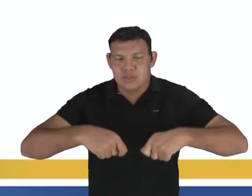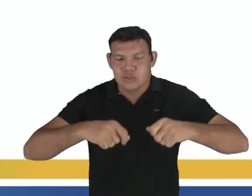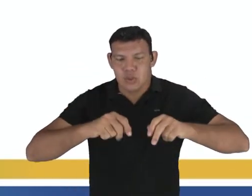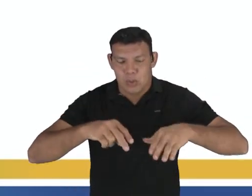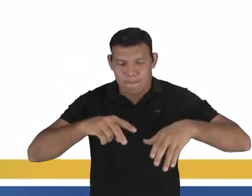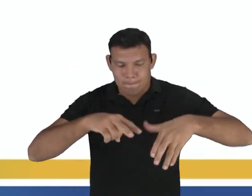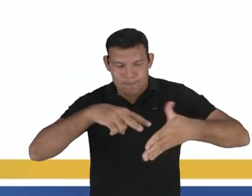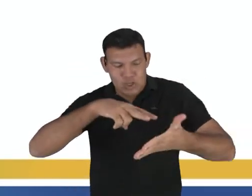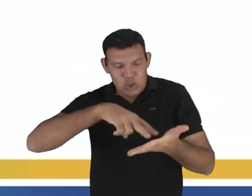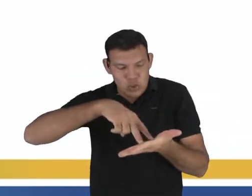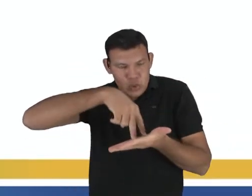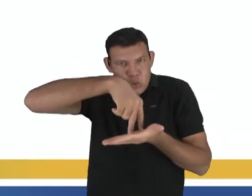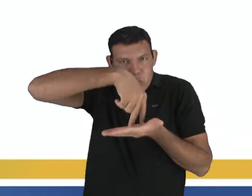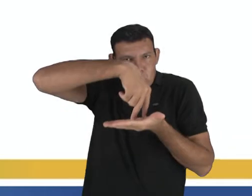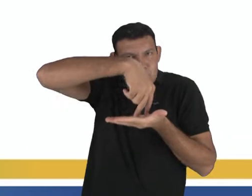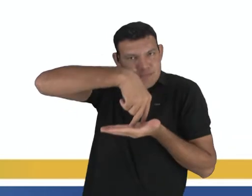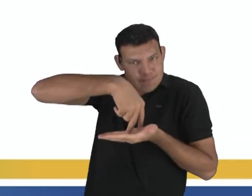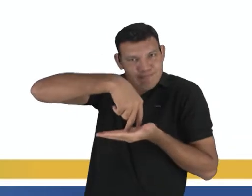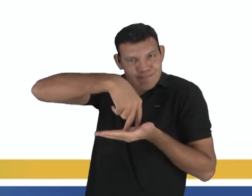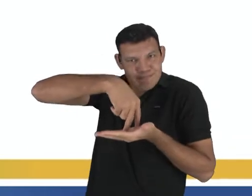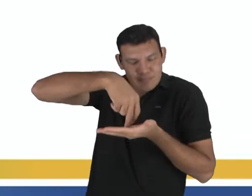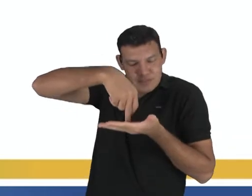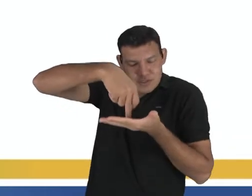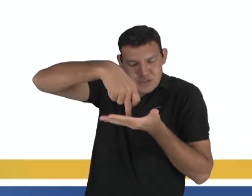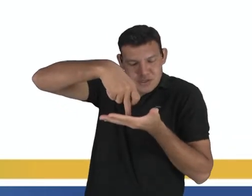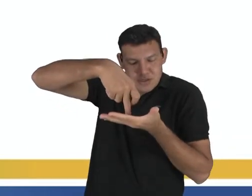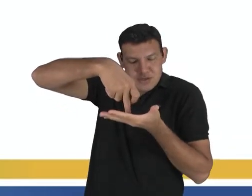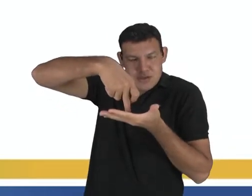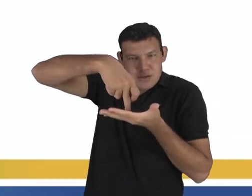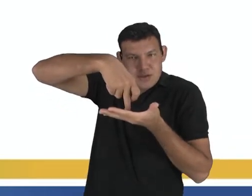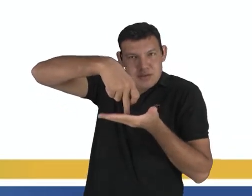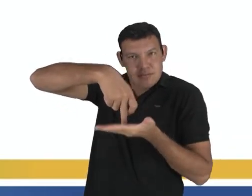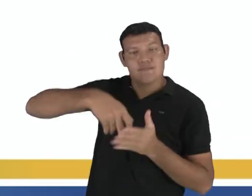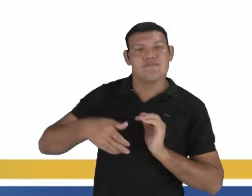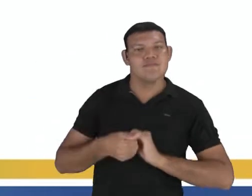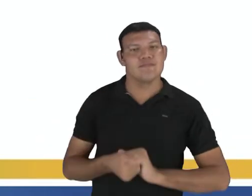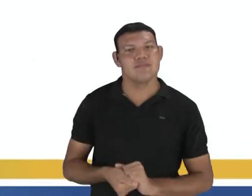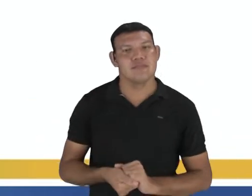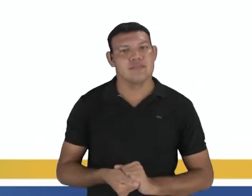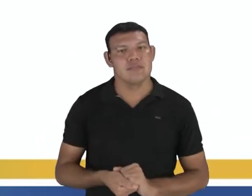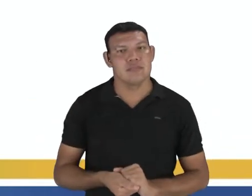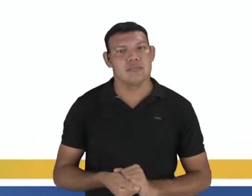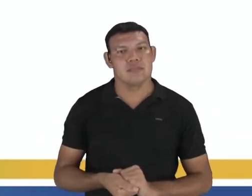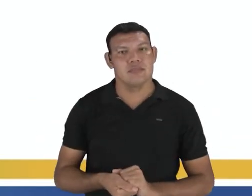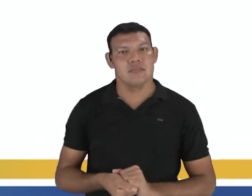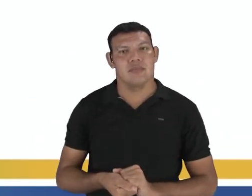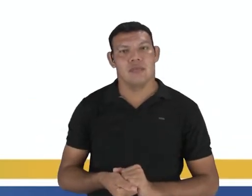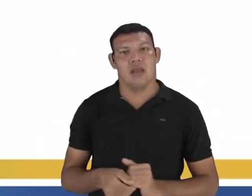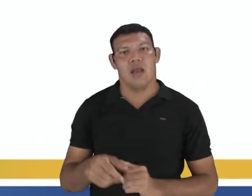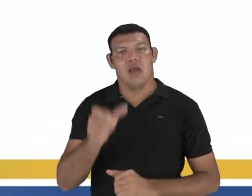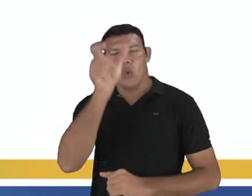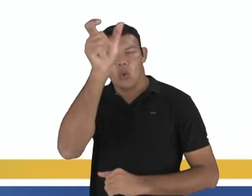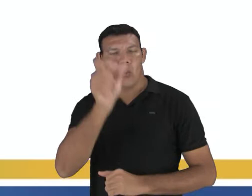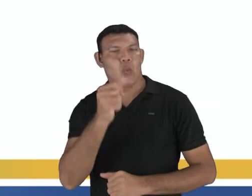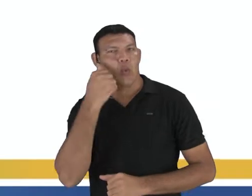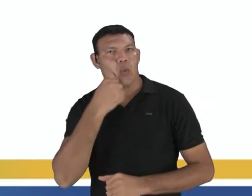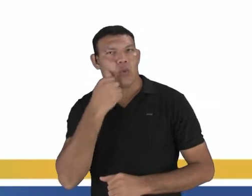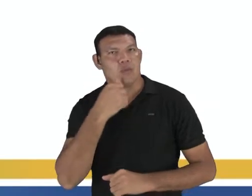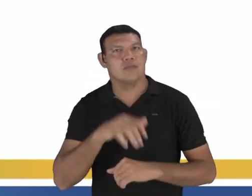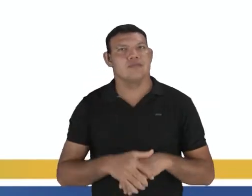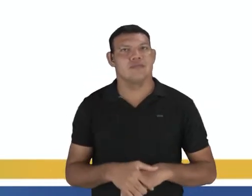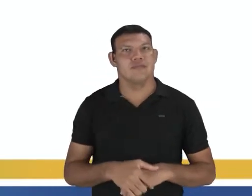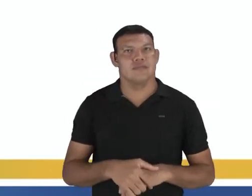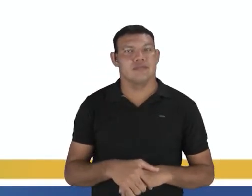possa sustentar todo o peso do corpo com a ponta dos pés. E aí vocês veem na imagem uma bailarina, a gente consegue ver